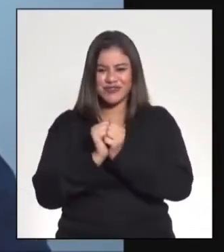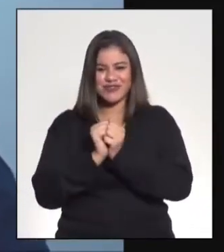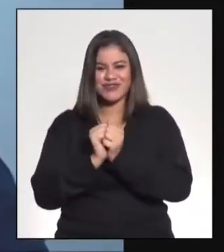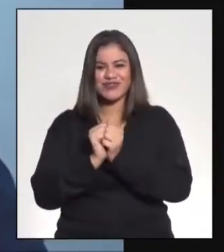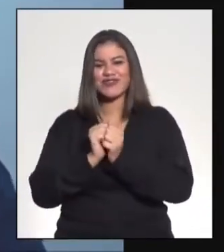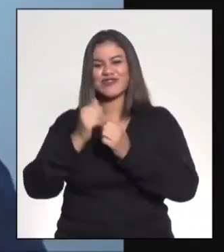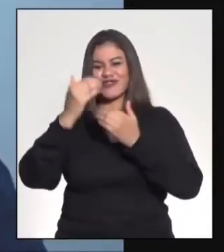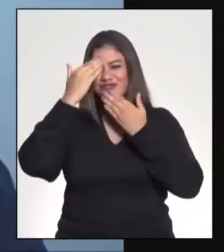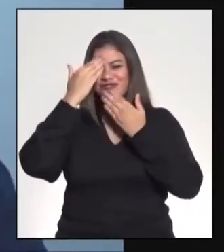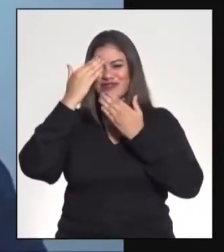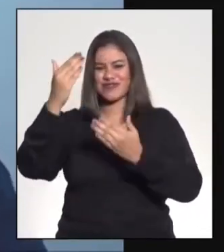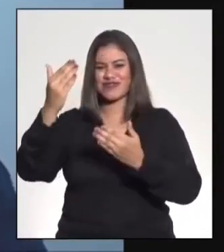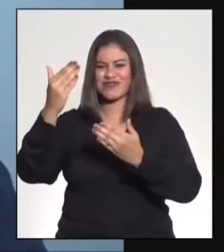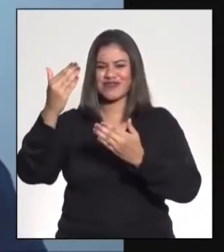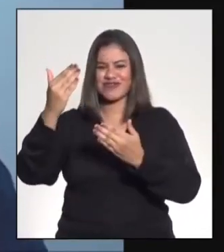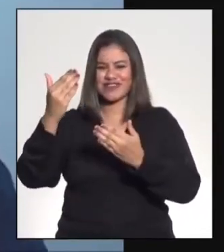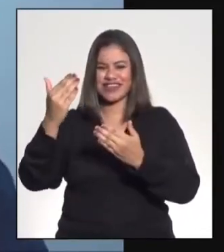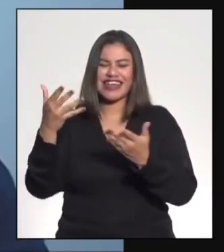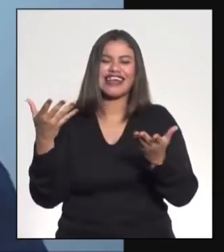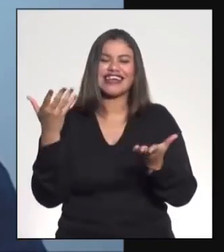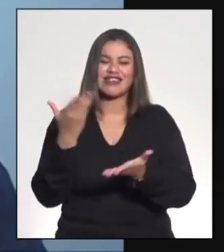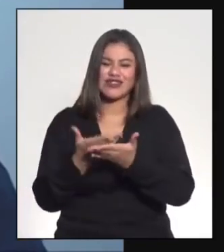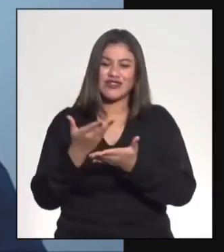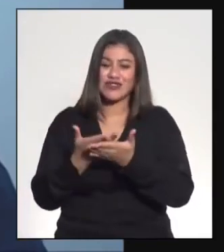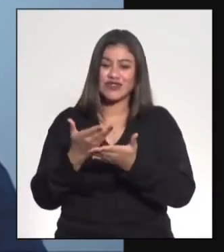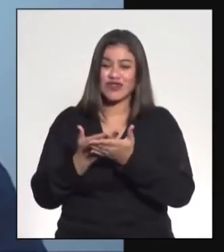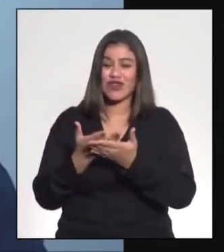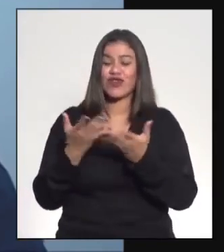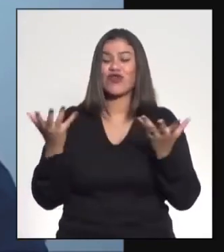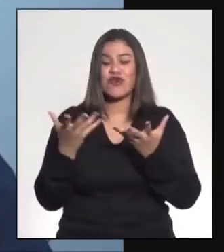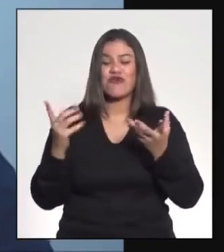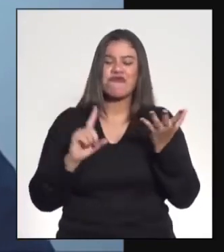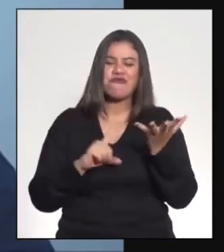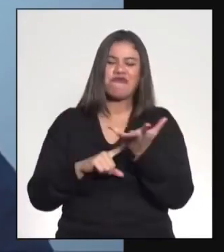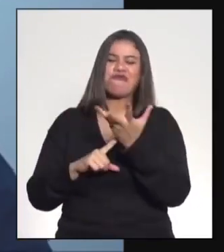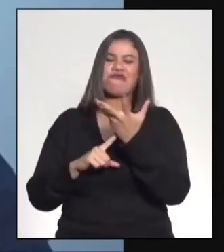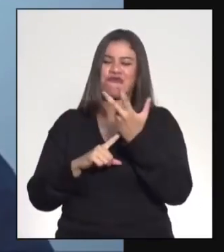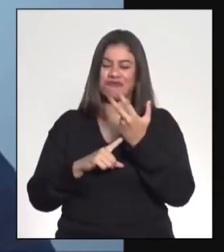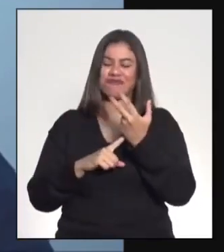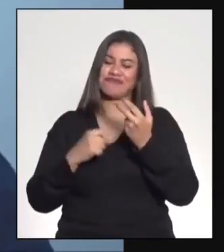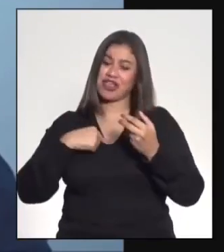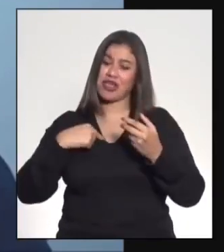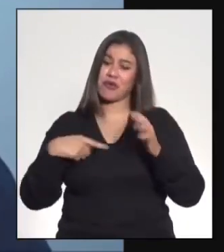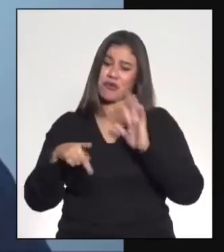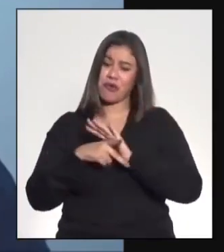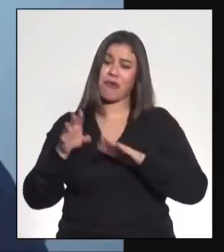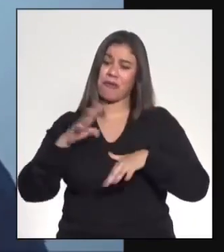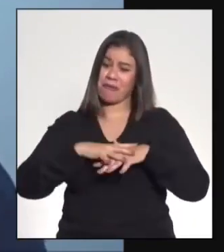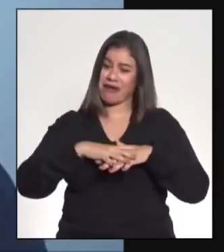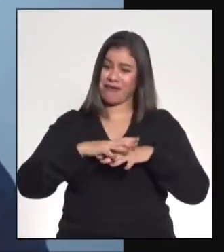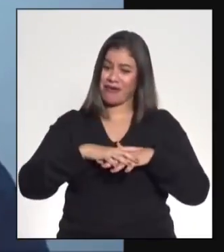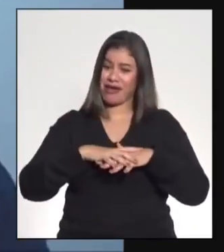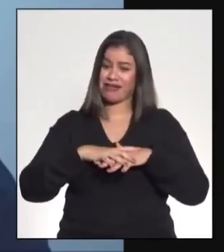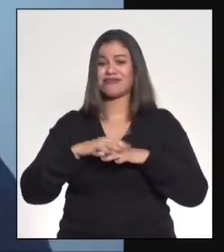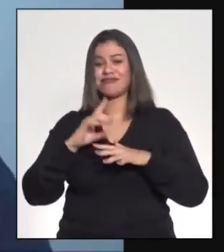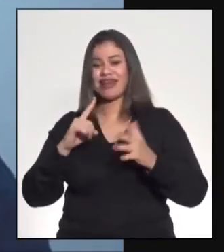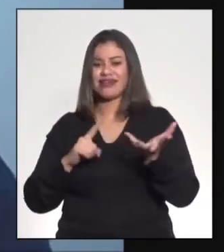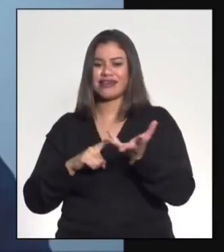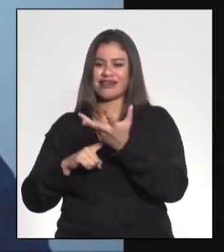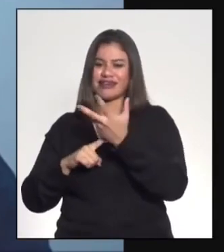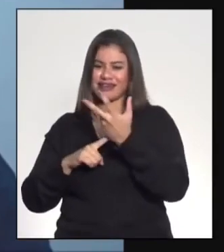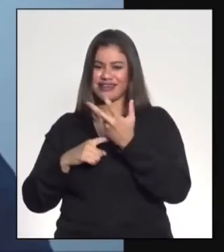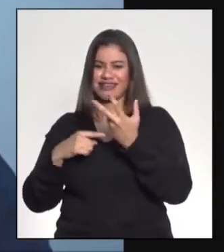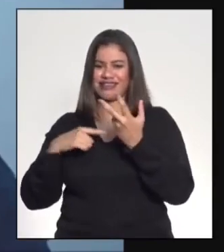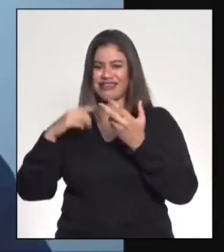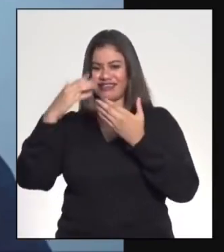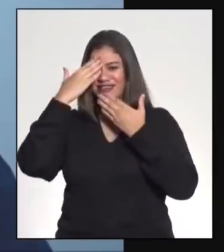muito obrigado mesmo. Essa aula máxima aqui de arte, tá? Sou professor de matemática, mas fala de arte, né? Obrigado